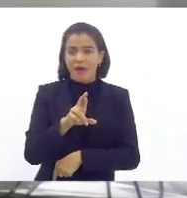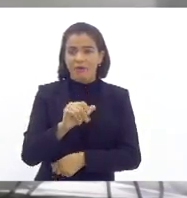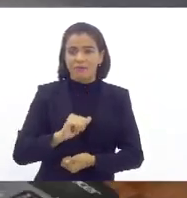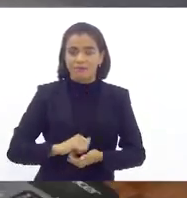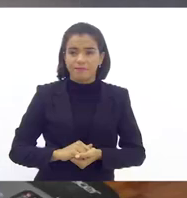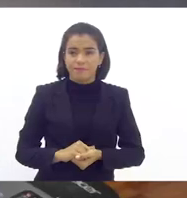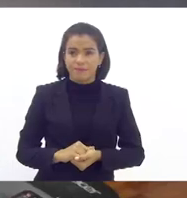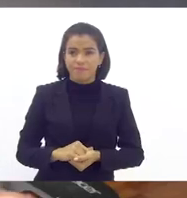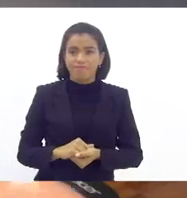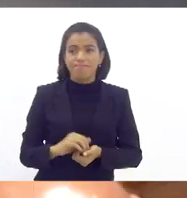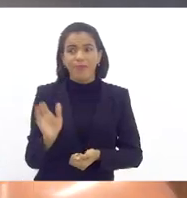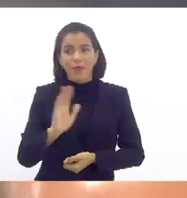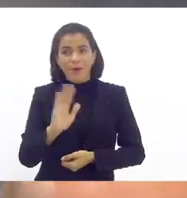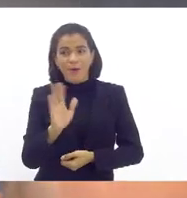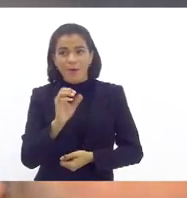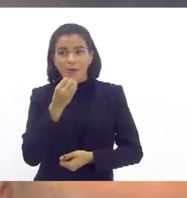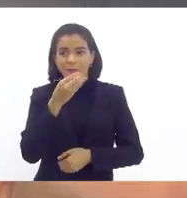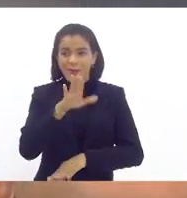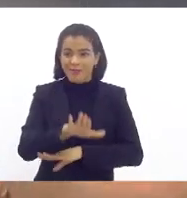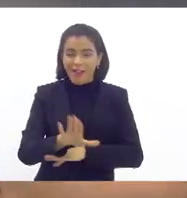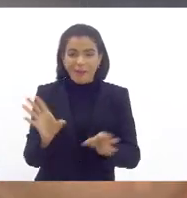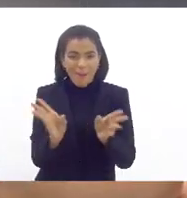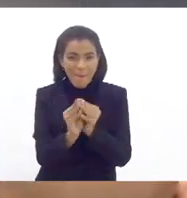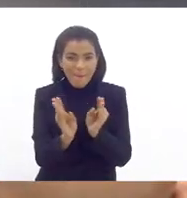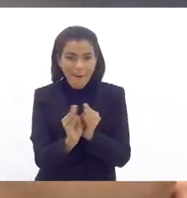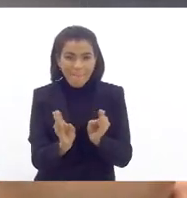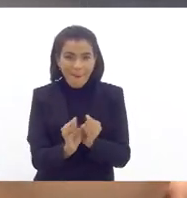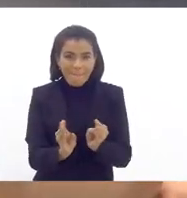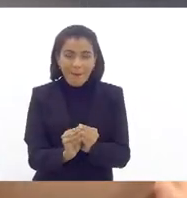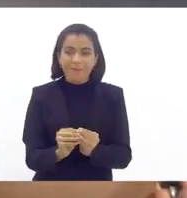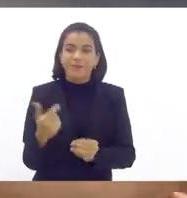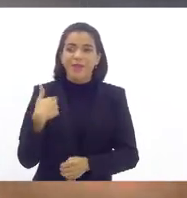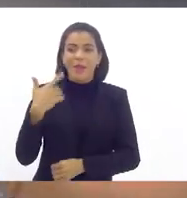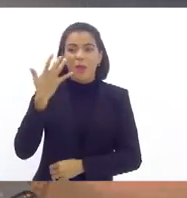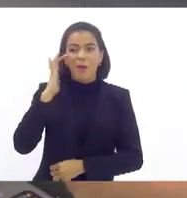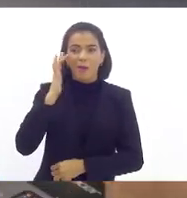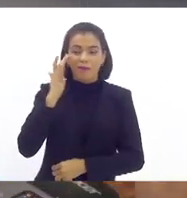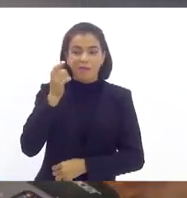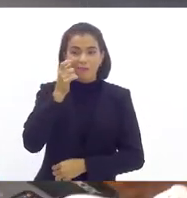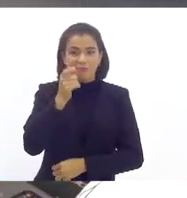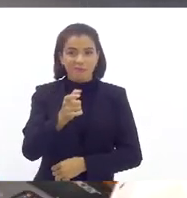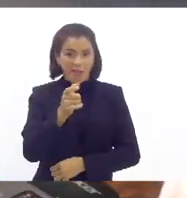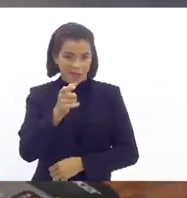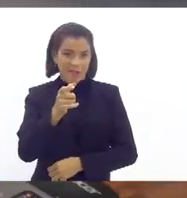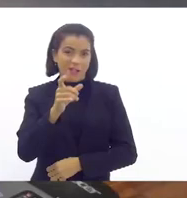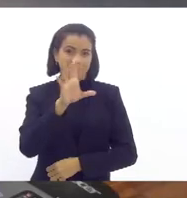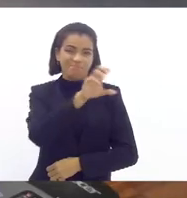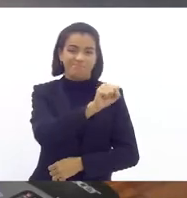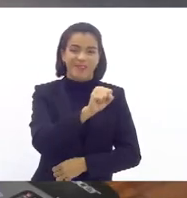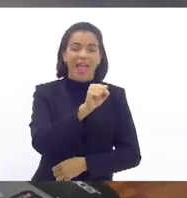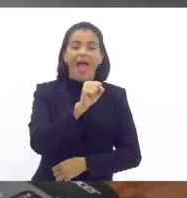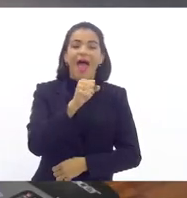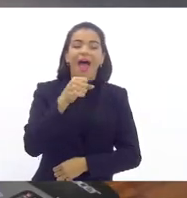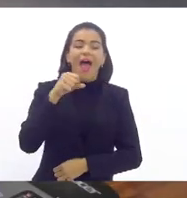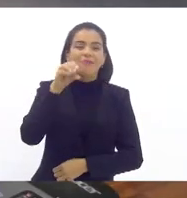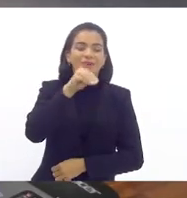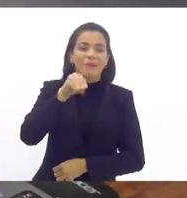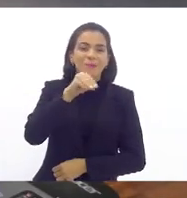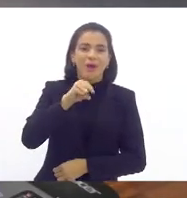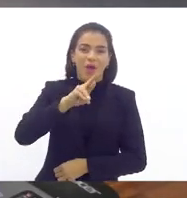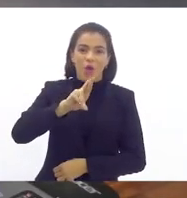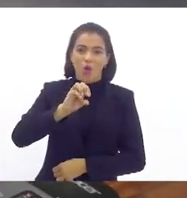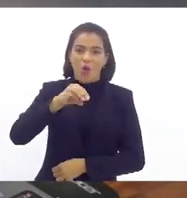Oi, boa tarde. Vou ser bem sucinta aqui. Eu acho que foi interessante pegar a fala do Romário como uma das últimas, porque ele falou